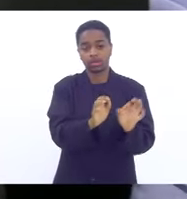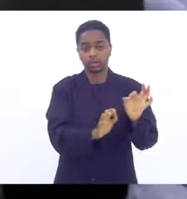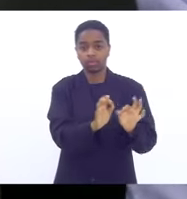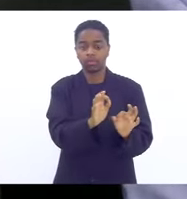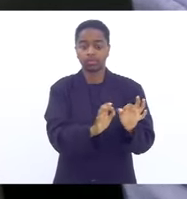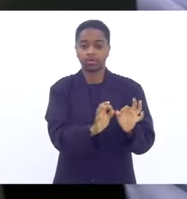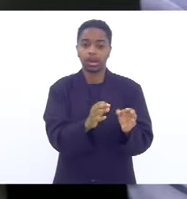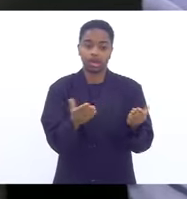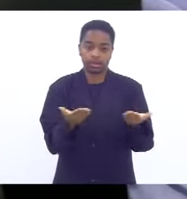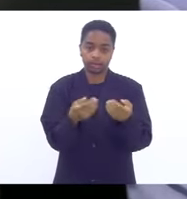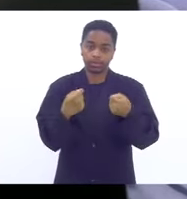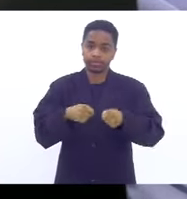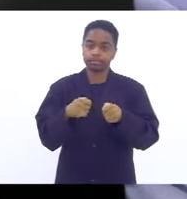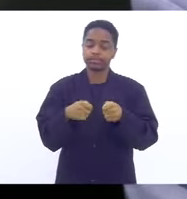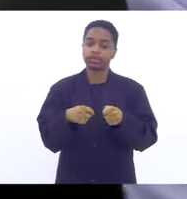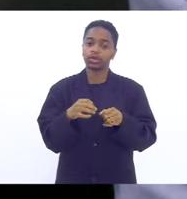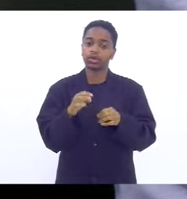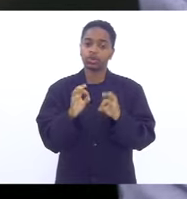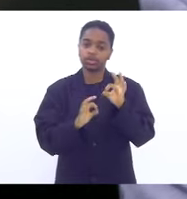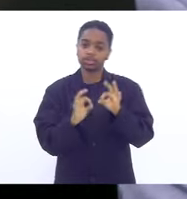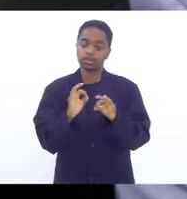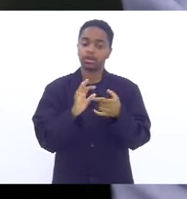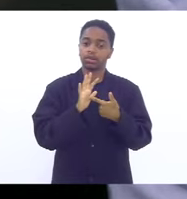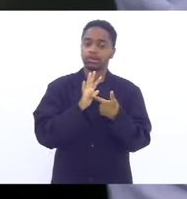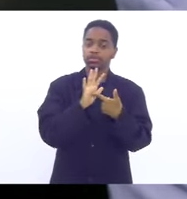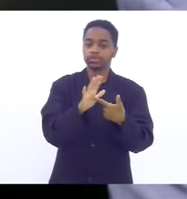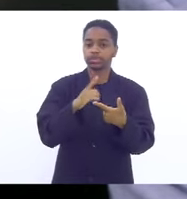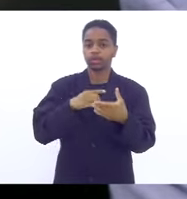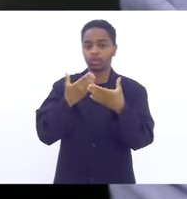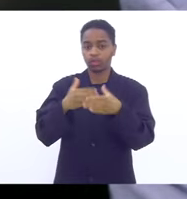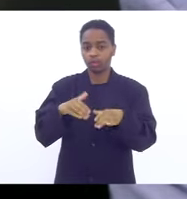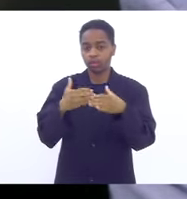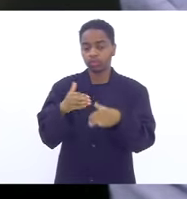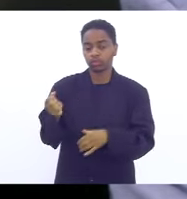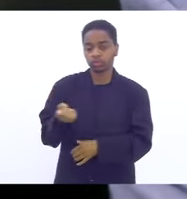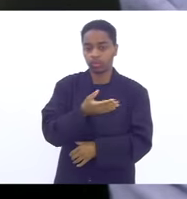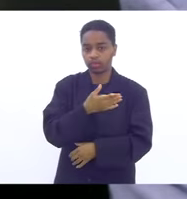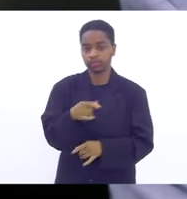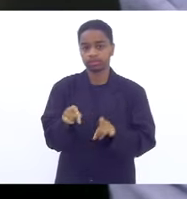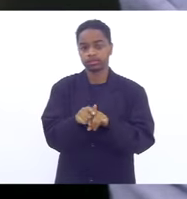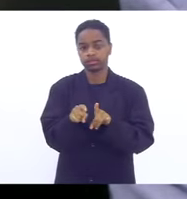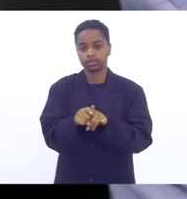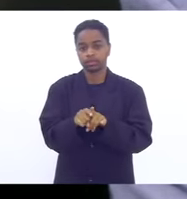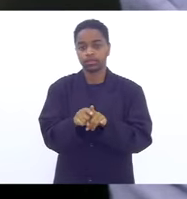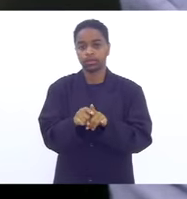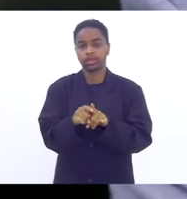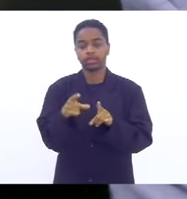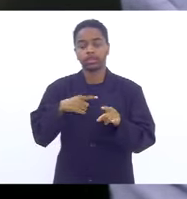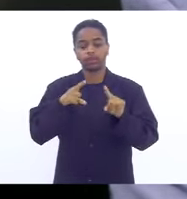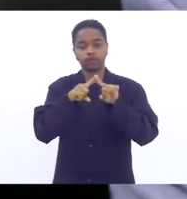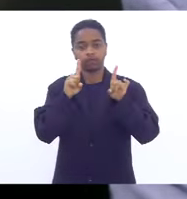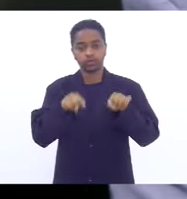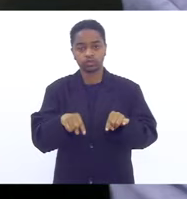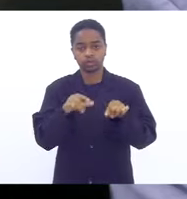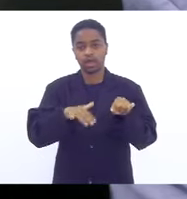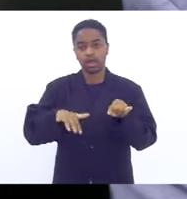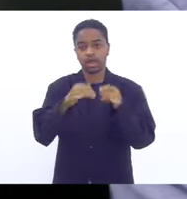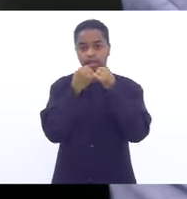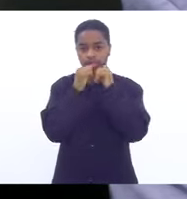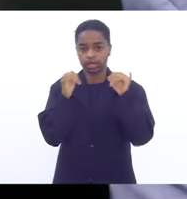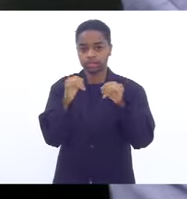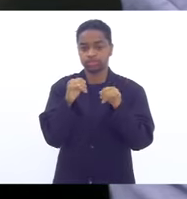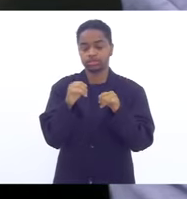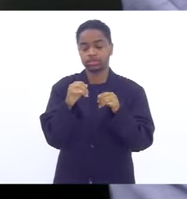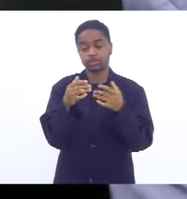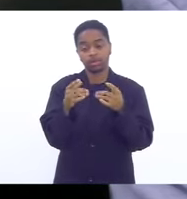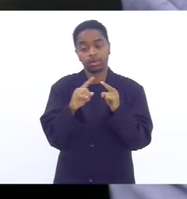tem se preparado, tem trazido, fez um concurso recente, trouxe, incluiu nos seus quadros técnicos da área de energia elétrica,